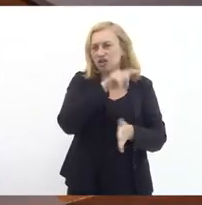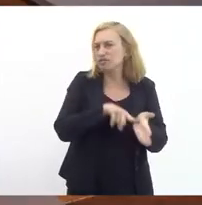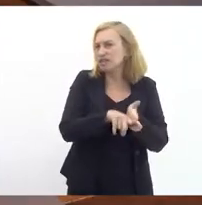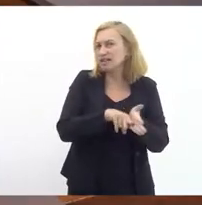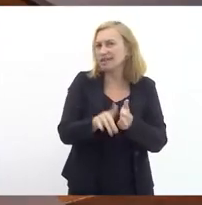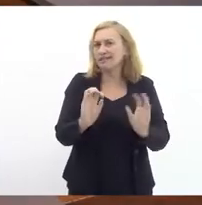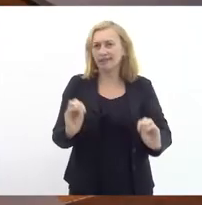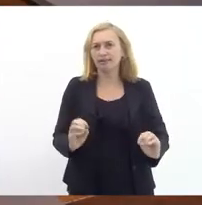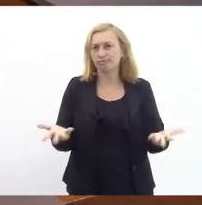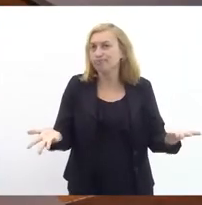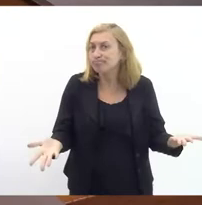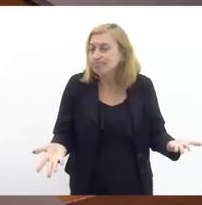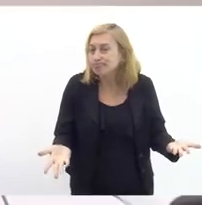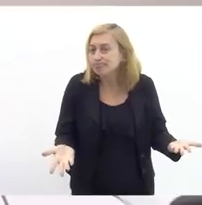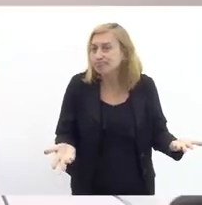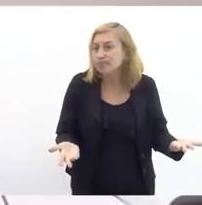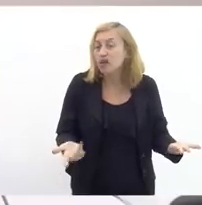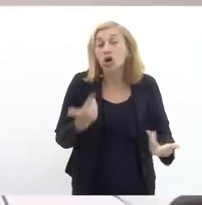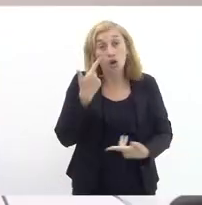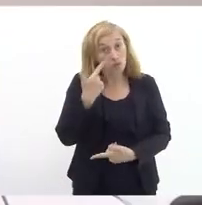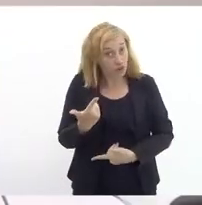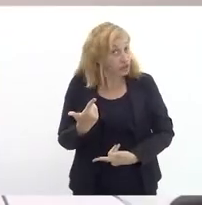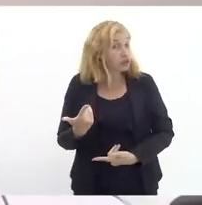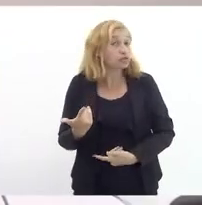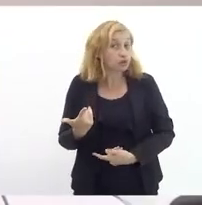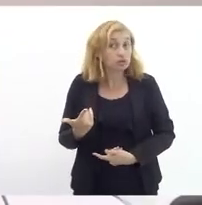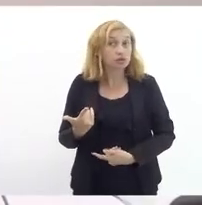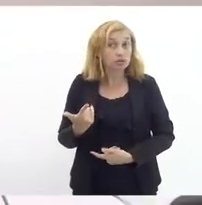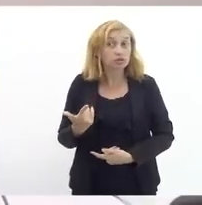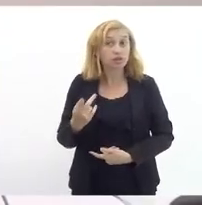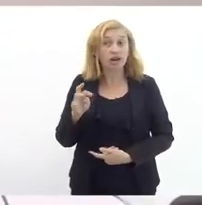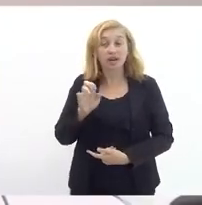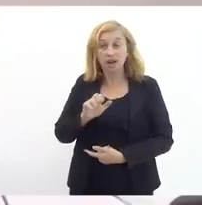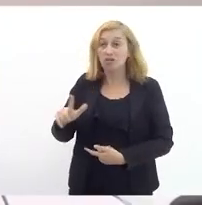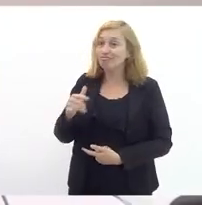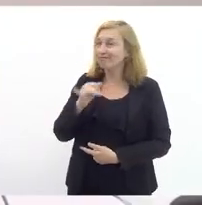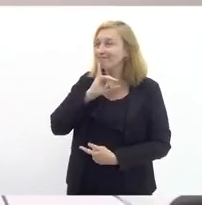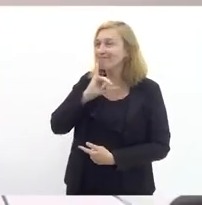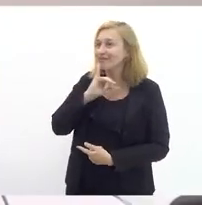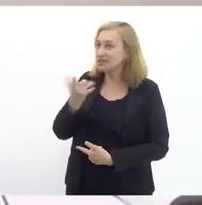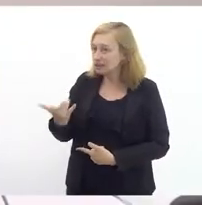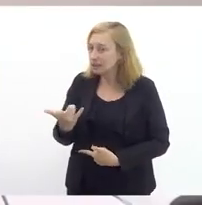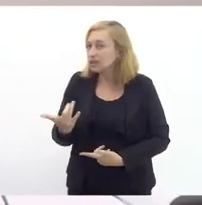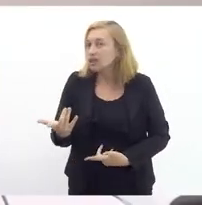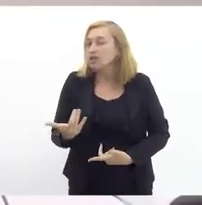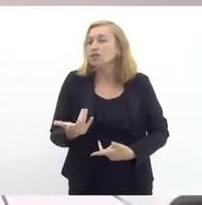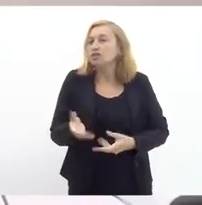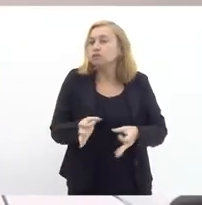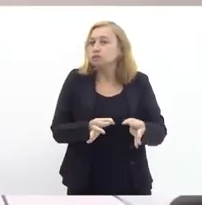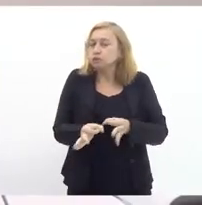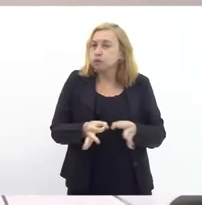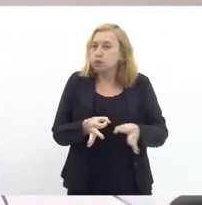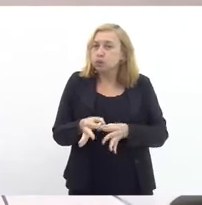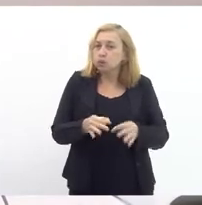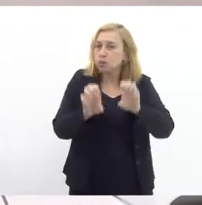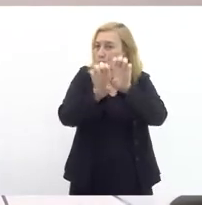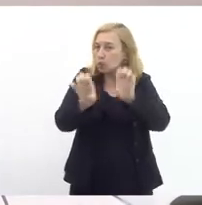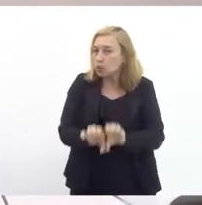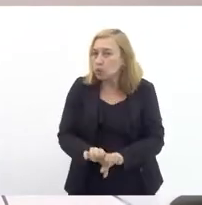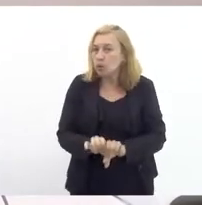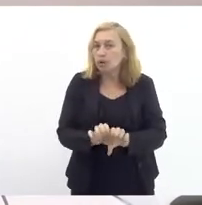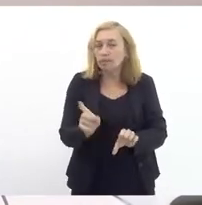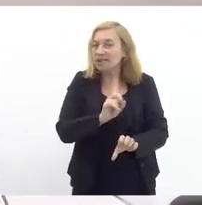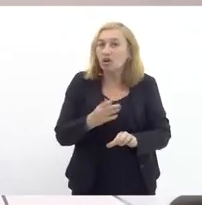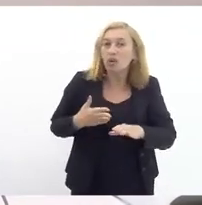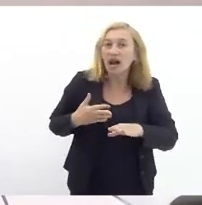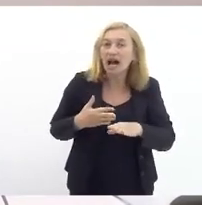fiscalizar nada. Porque eu vejo dessa forma, viu, Raquel, infelizmente, que foi montada uma estrutura justamente para o sistema não